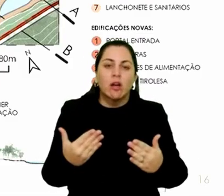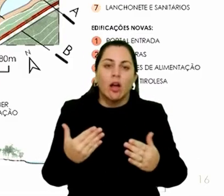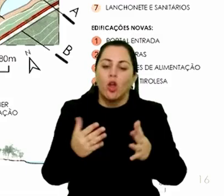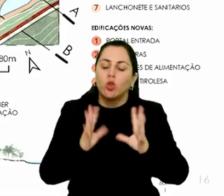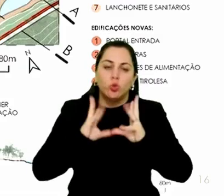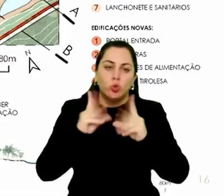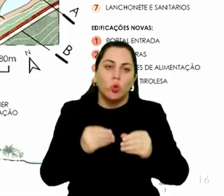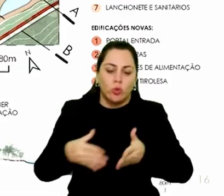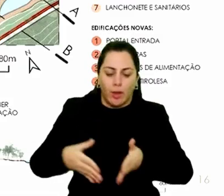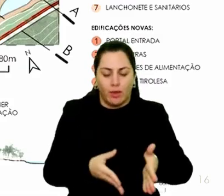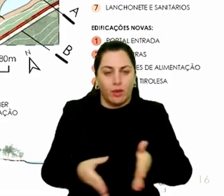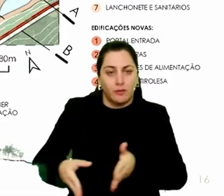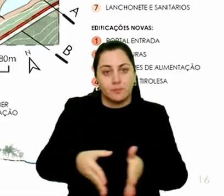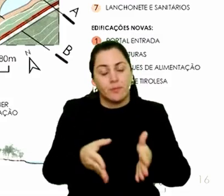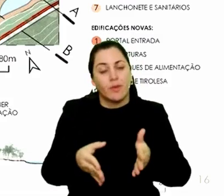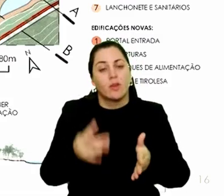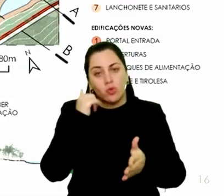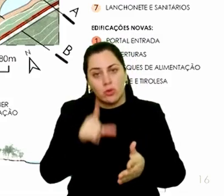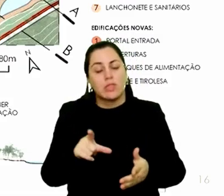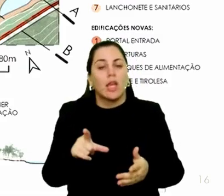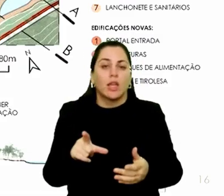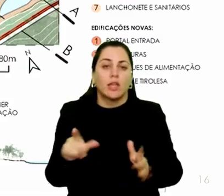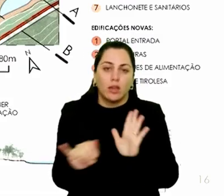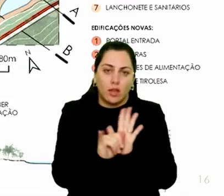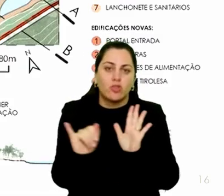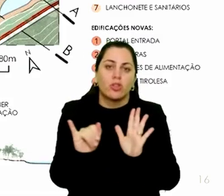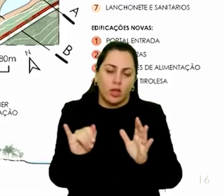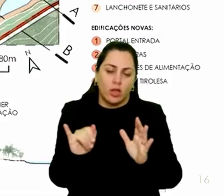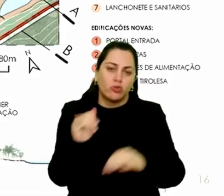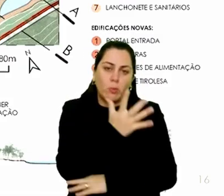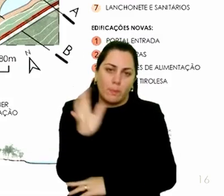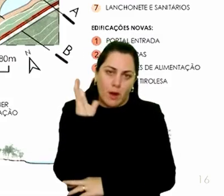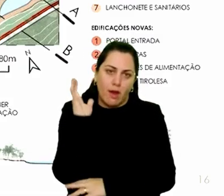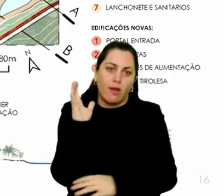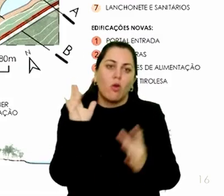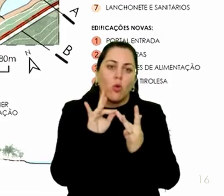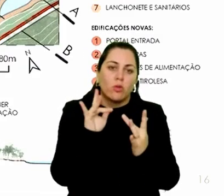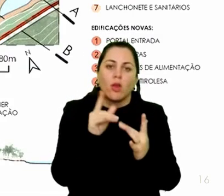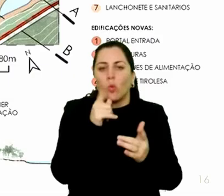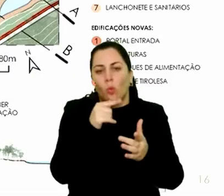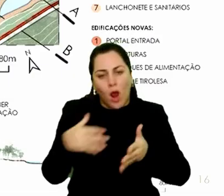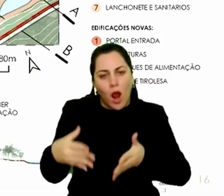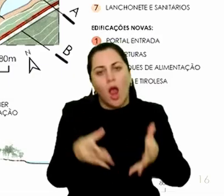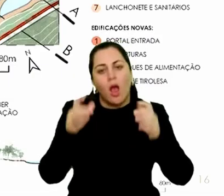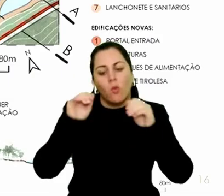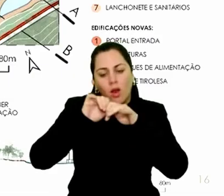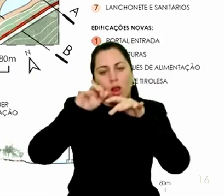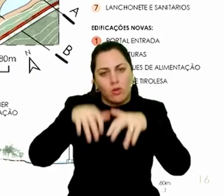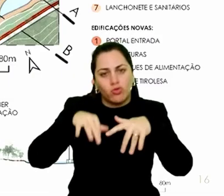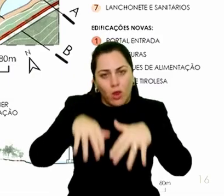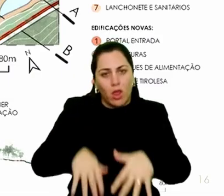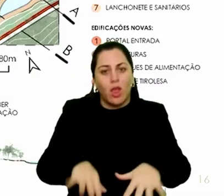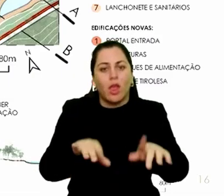todo o percurso, de forma que a gente pudesse trazer um pouco dessa identidade do parque também, desse contato com a água, da cachoeira,